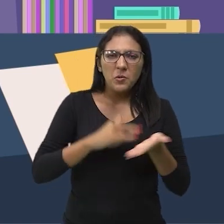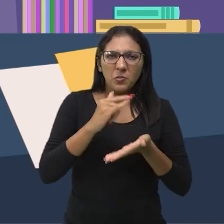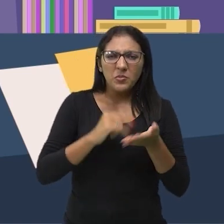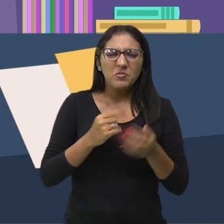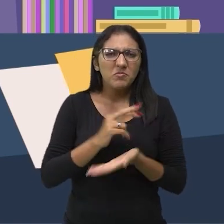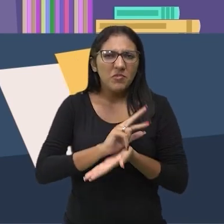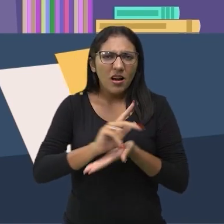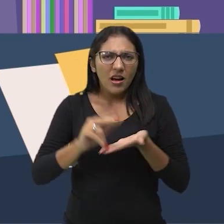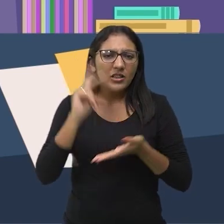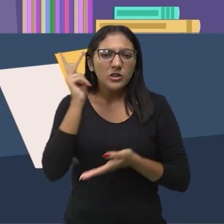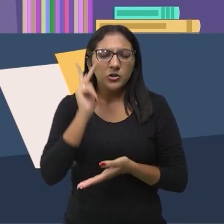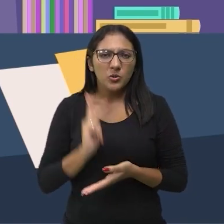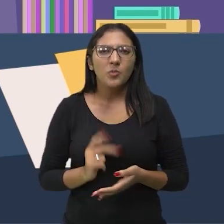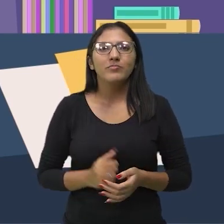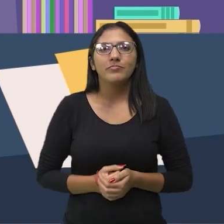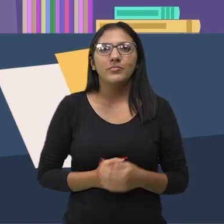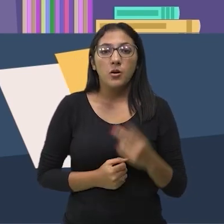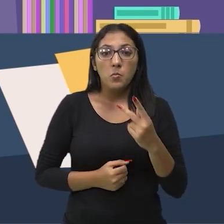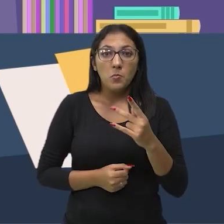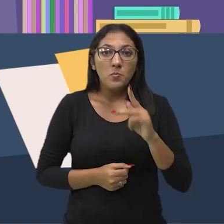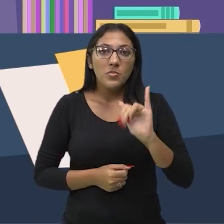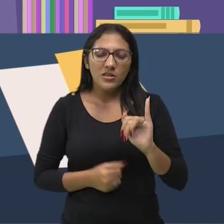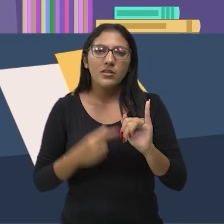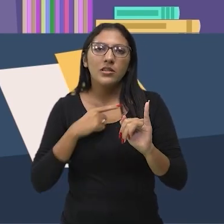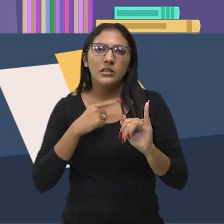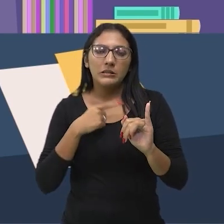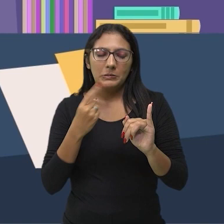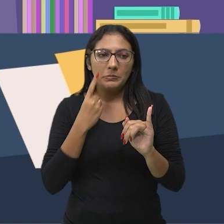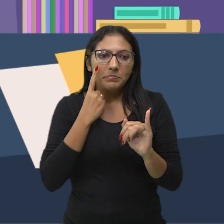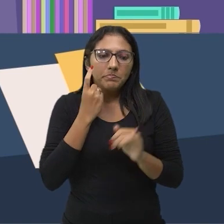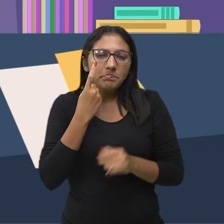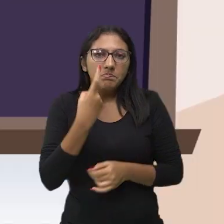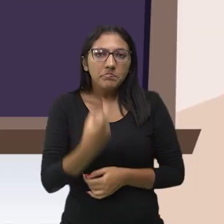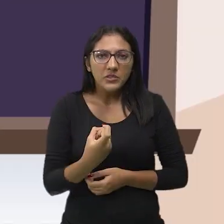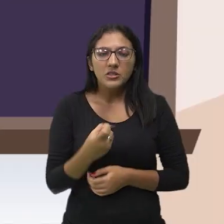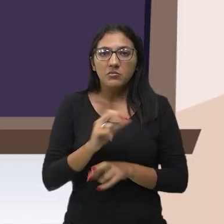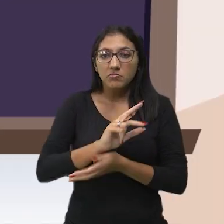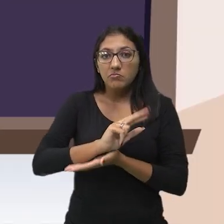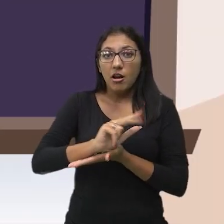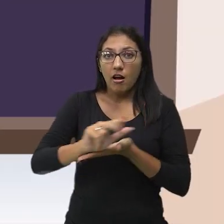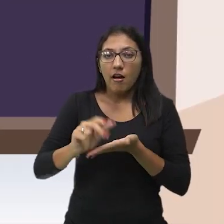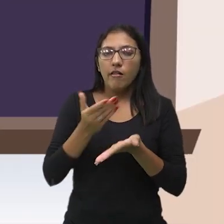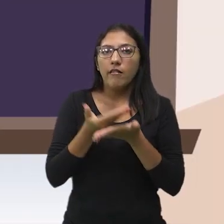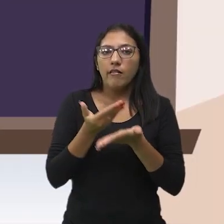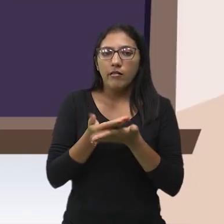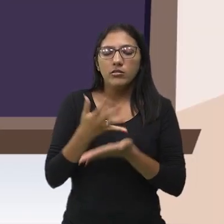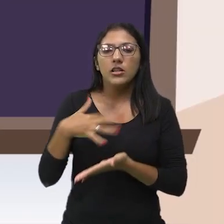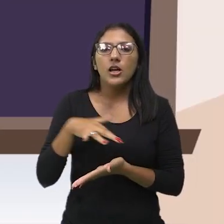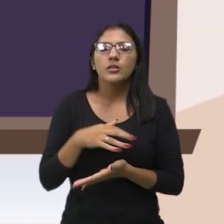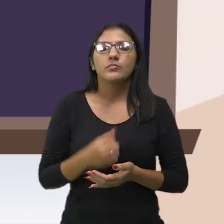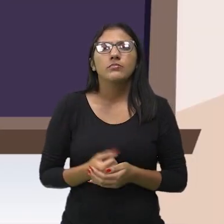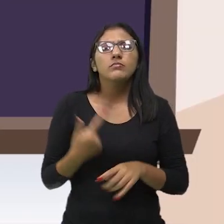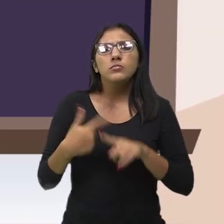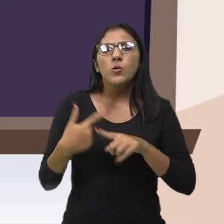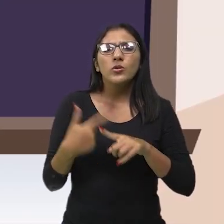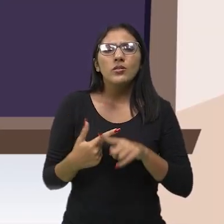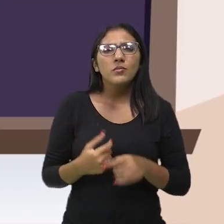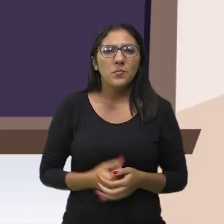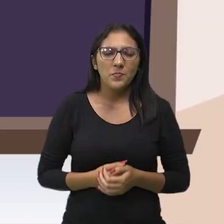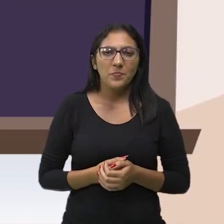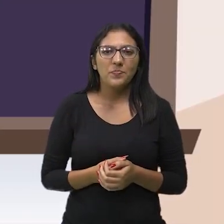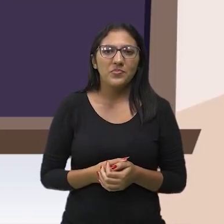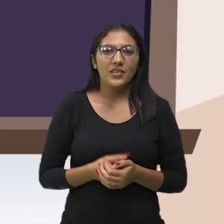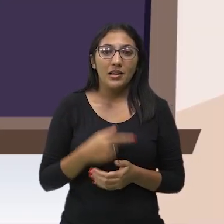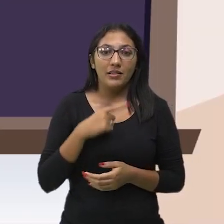π continua aguçando a curiosidade dos estudiosos. O motivo é que o seu cálculo resulta